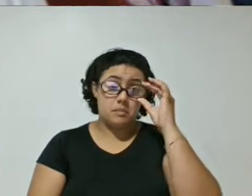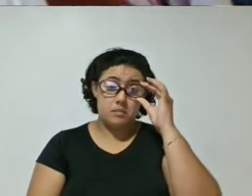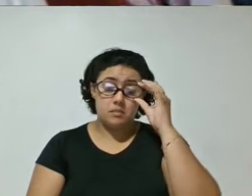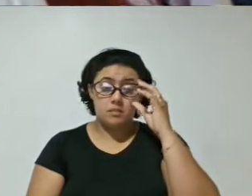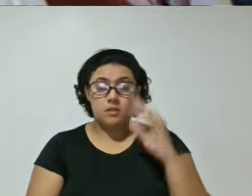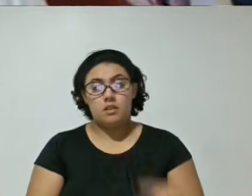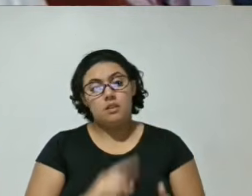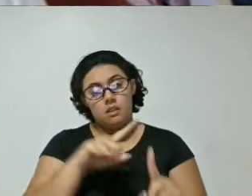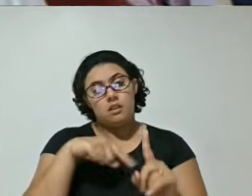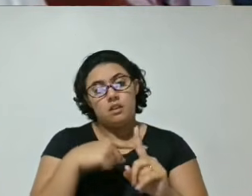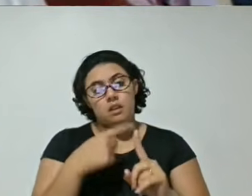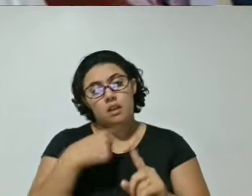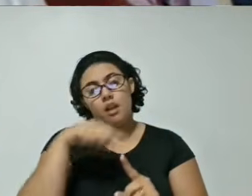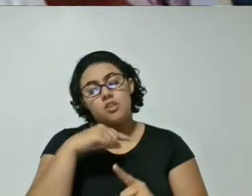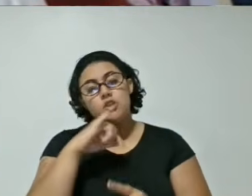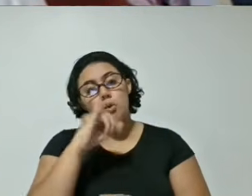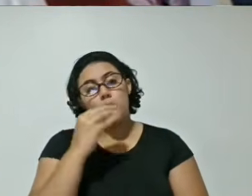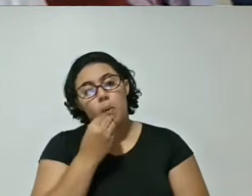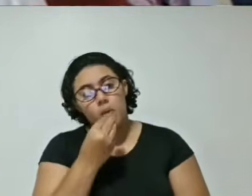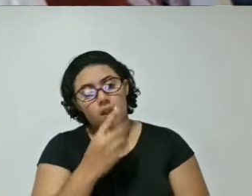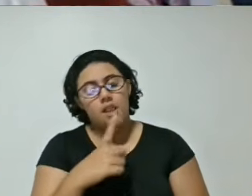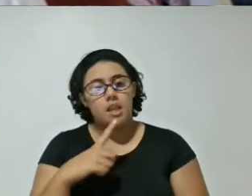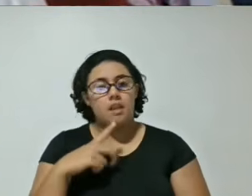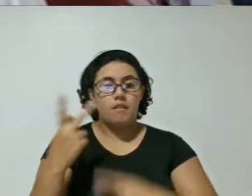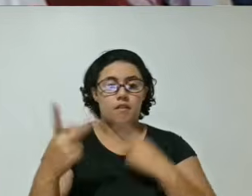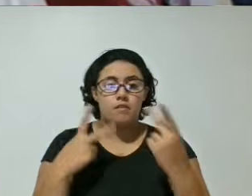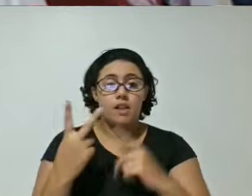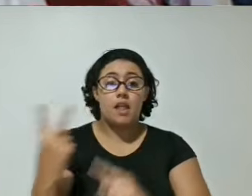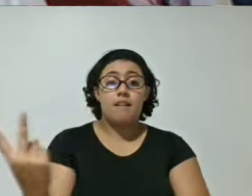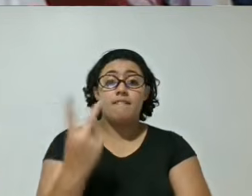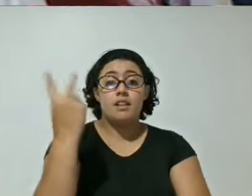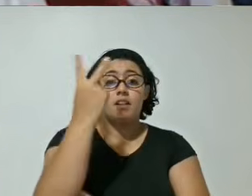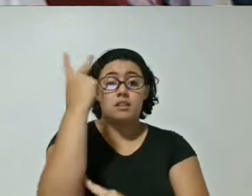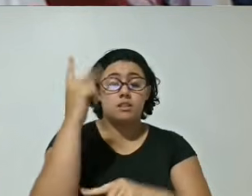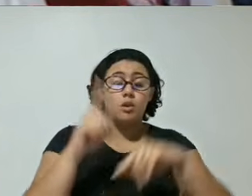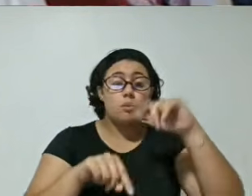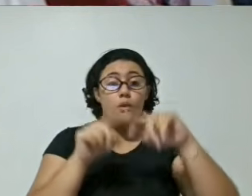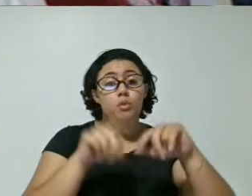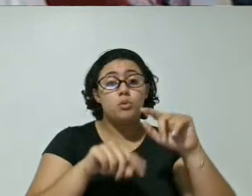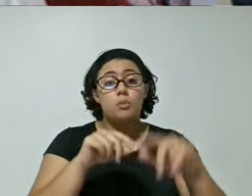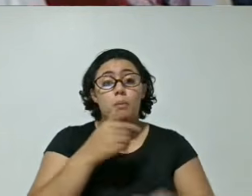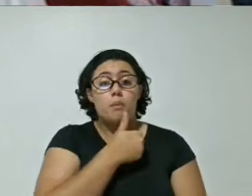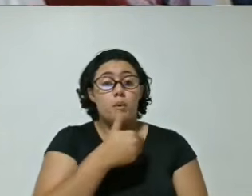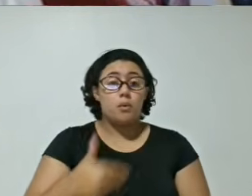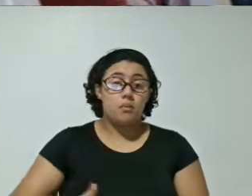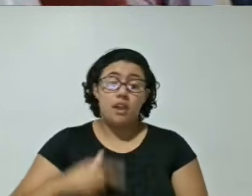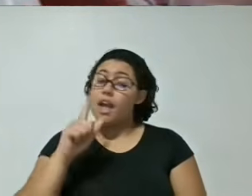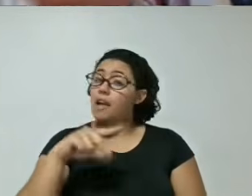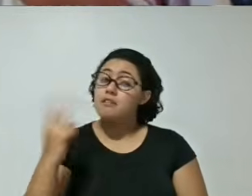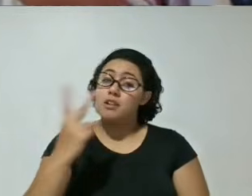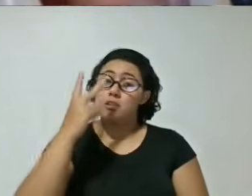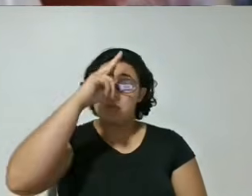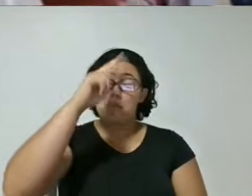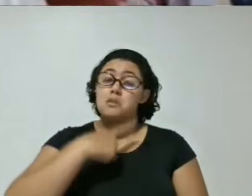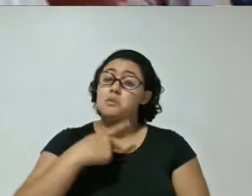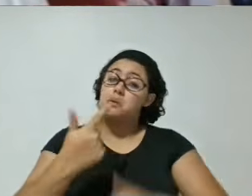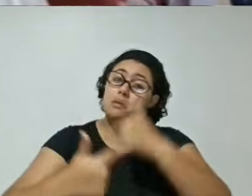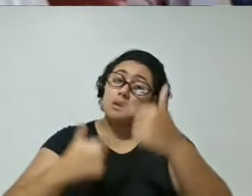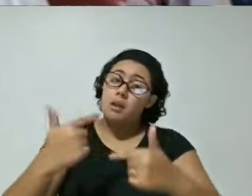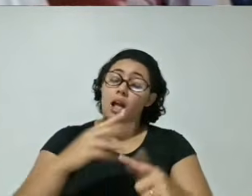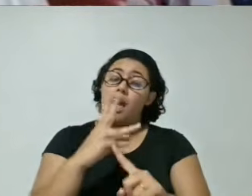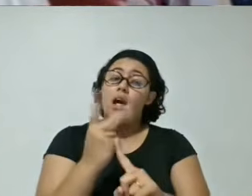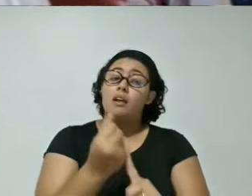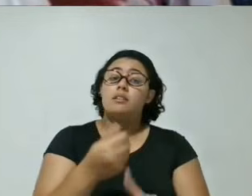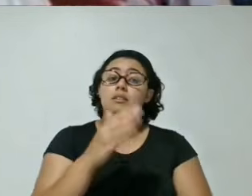E a gente teve a oportunidade de falar sobre isso, né? A valorização do equipamento público, a valorização do seu próprio trabalho. O artista precisa se reconhecer